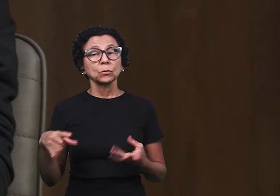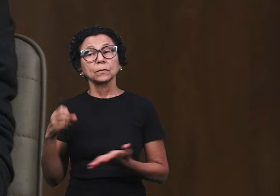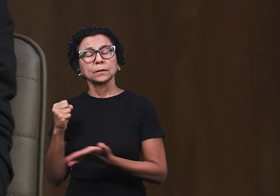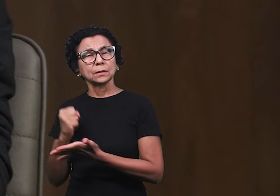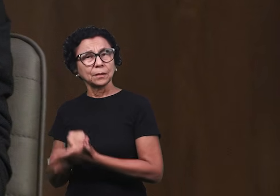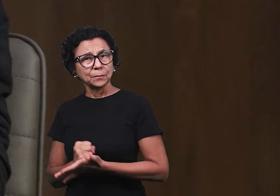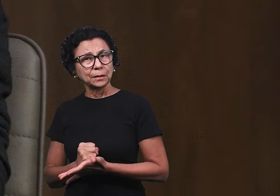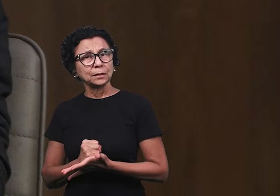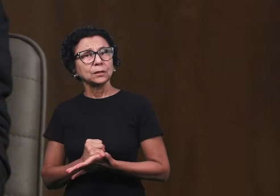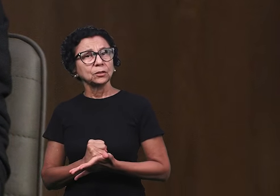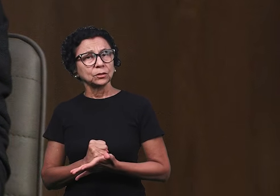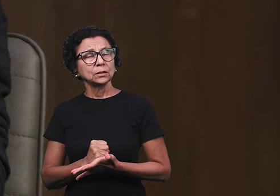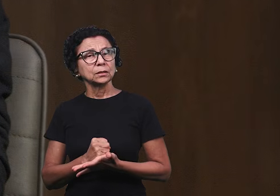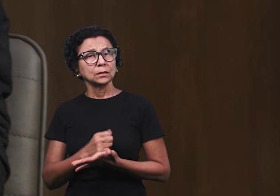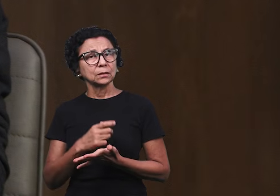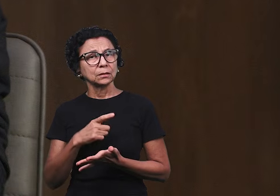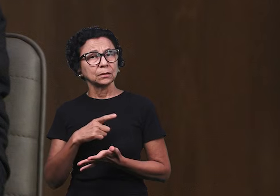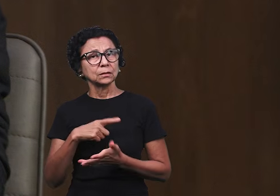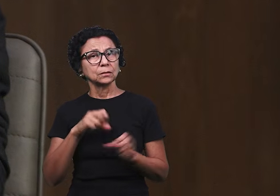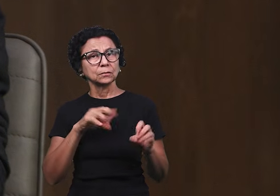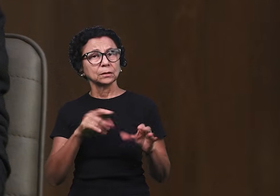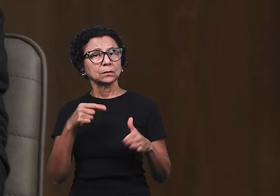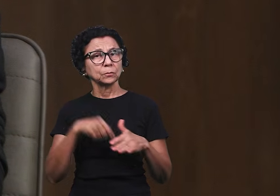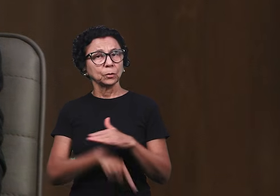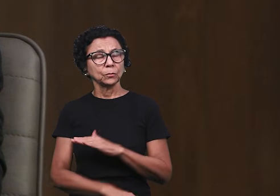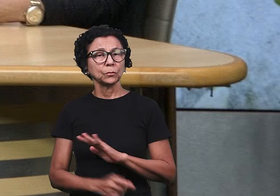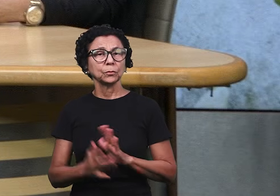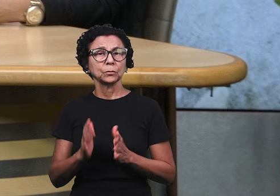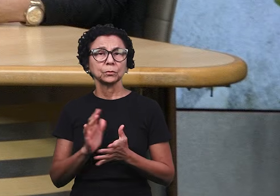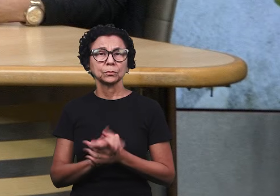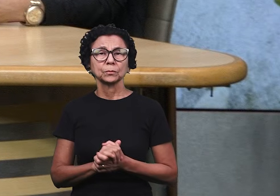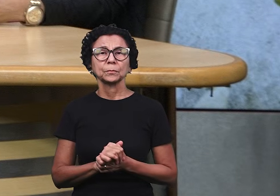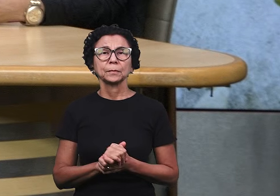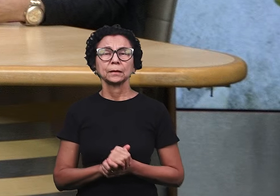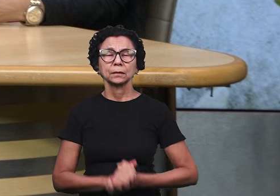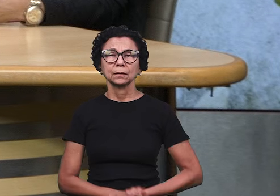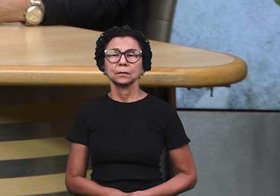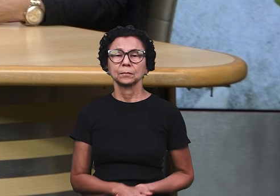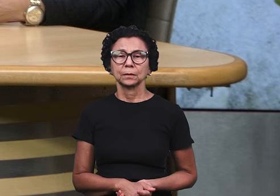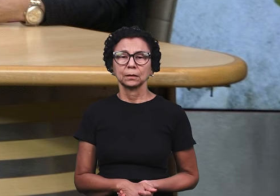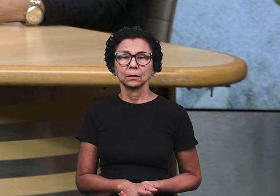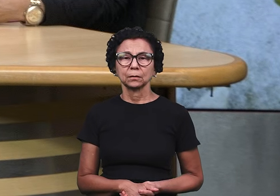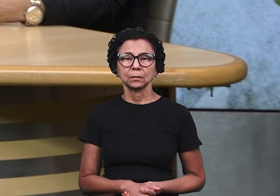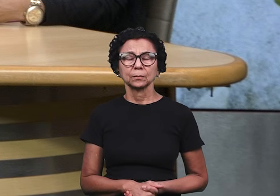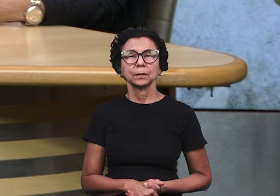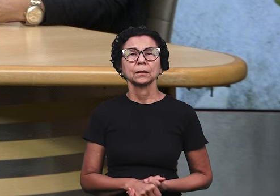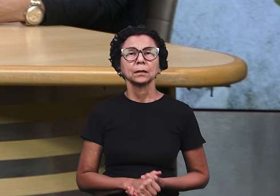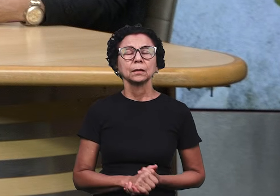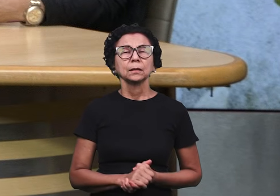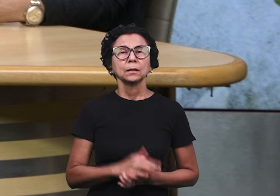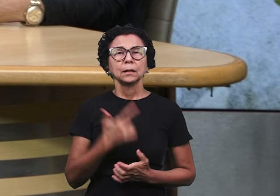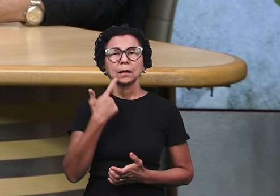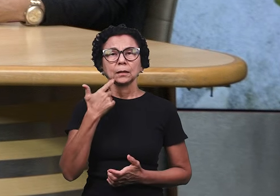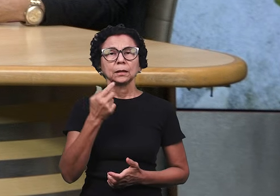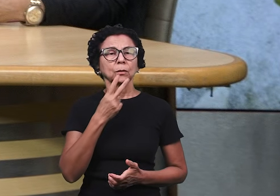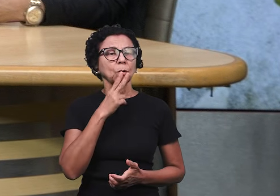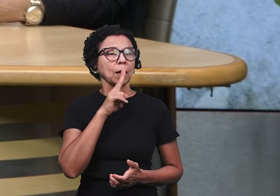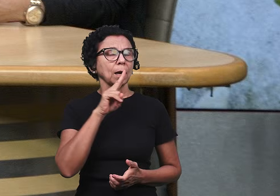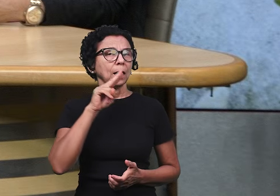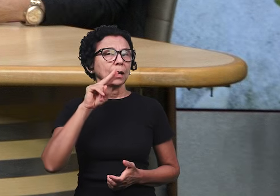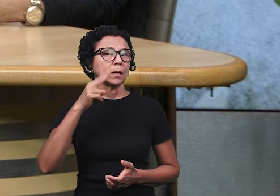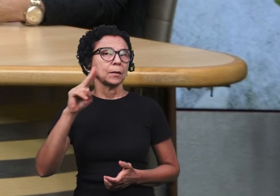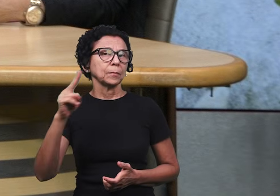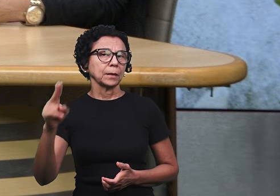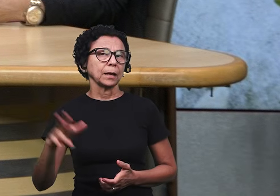Testamento, que traz um ensino profundo para nós. Né? No hebraico, a adoração ela tem o sentido de